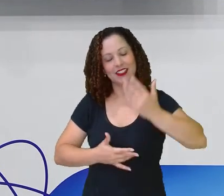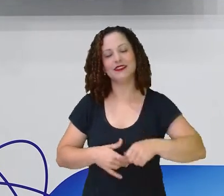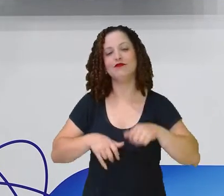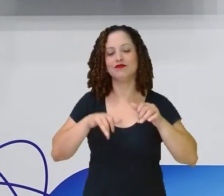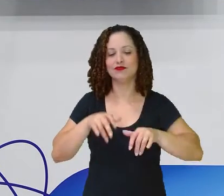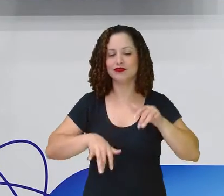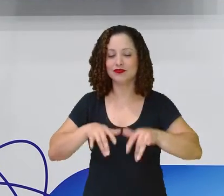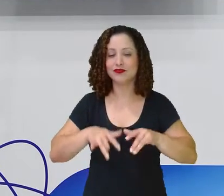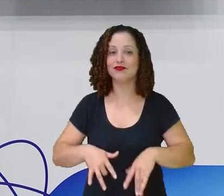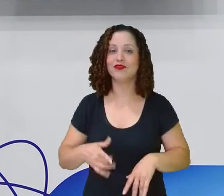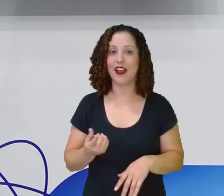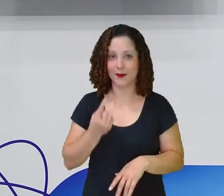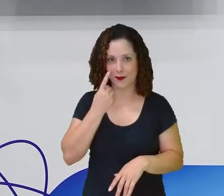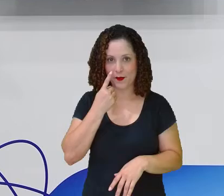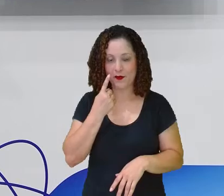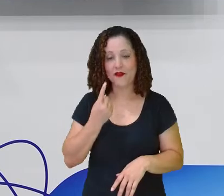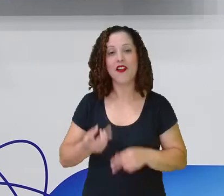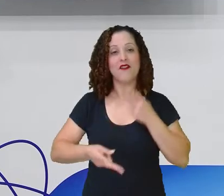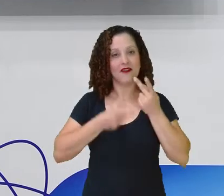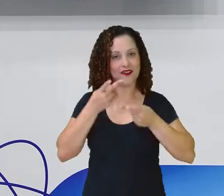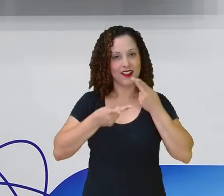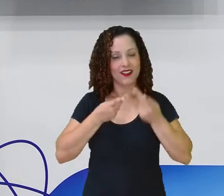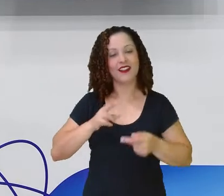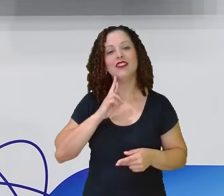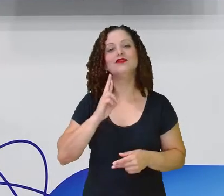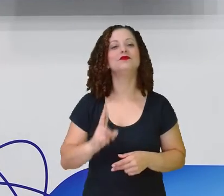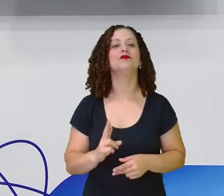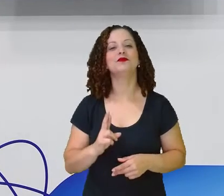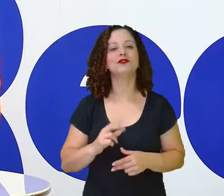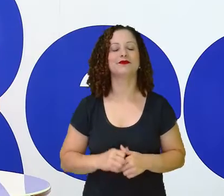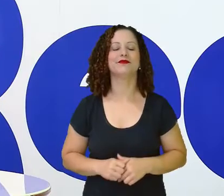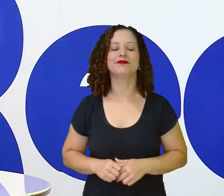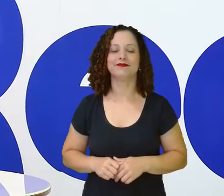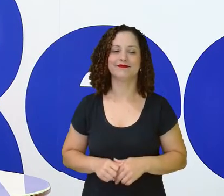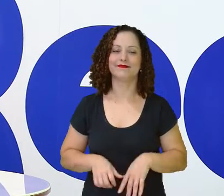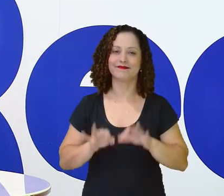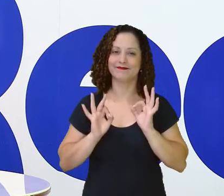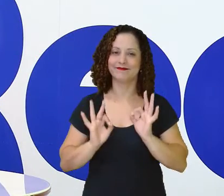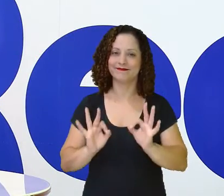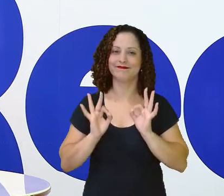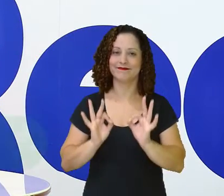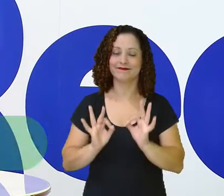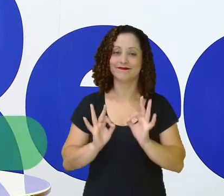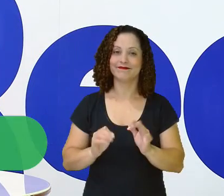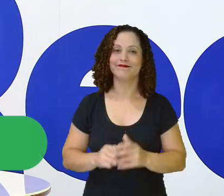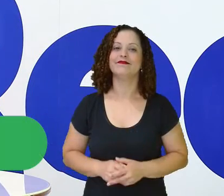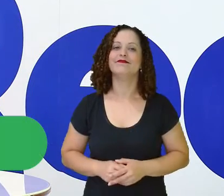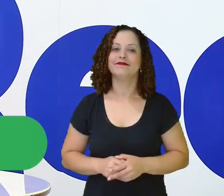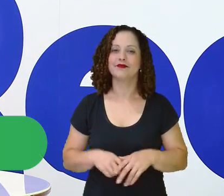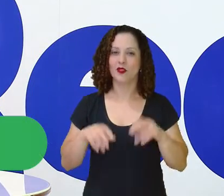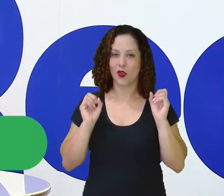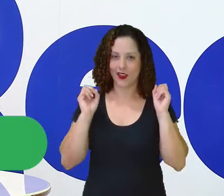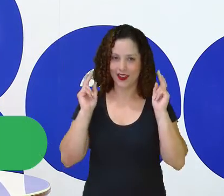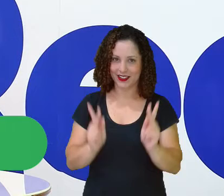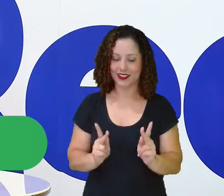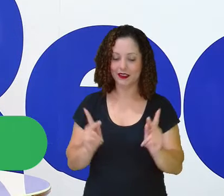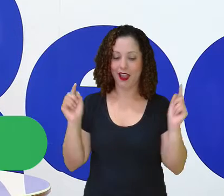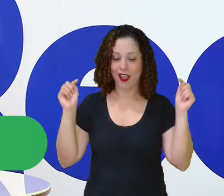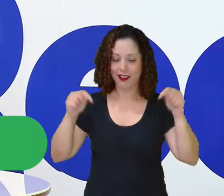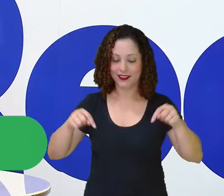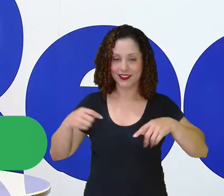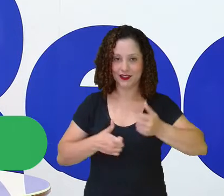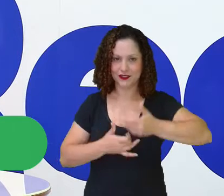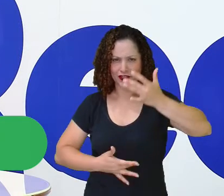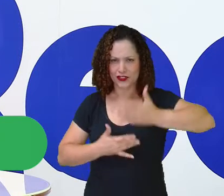as respostas que vocês irão mandar, não é isso? Com certeza, professor. E aí, tudo certo? Tudo tranquilo. Por